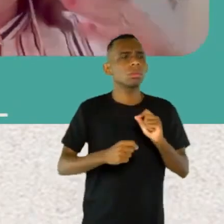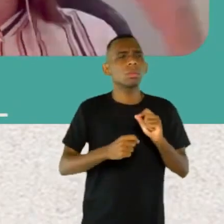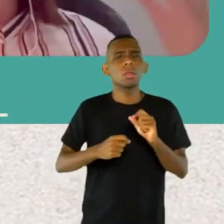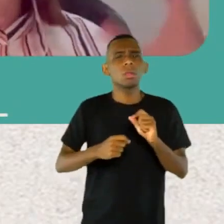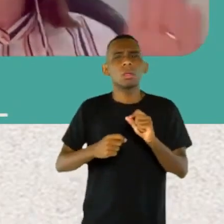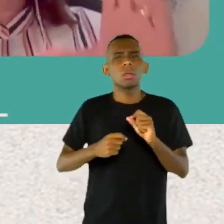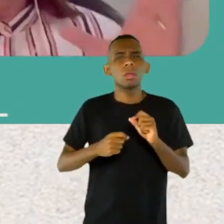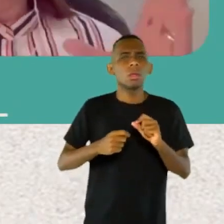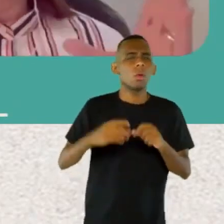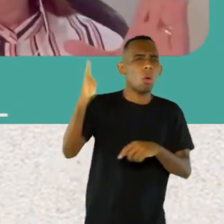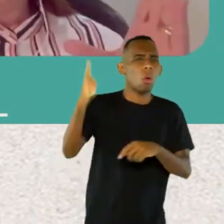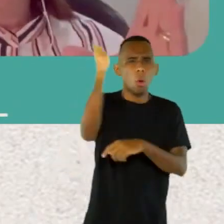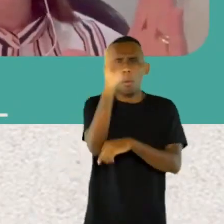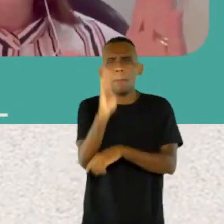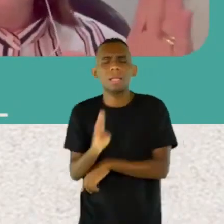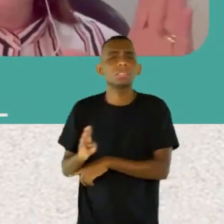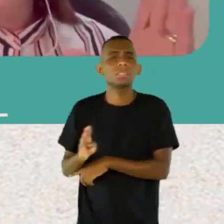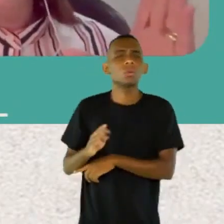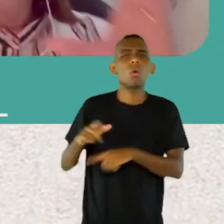na capa do